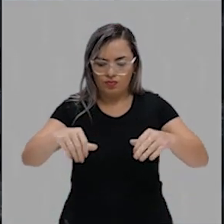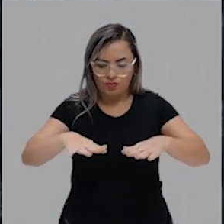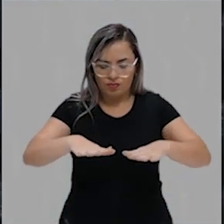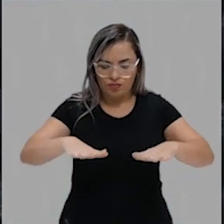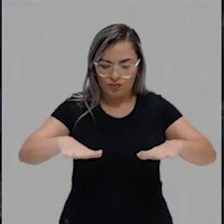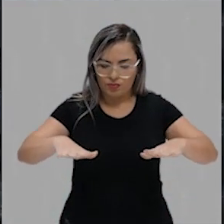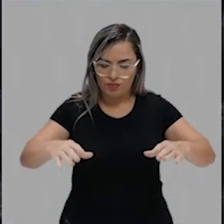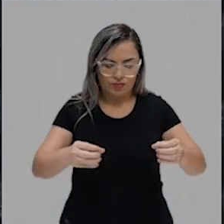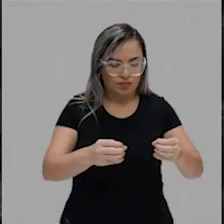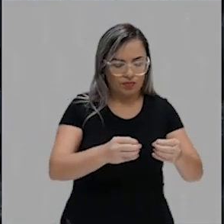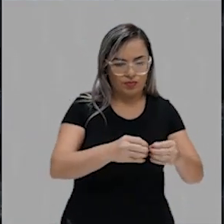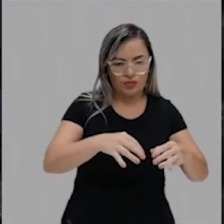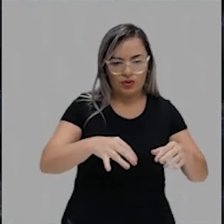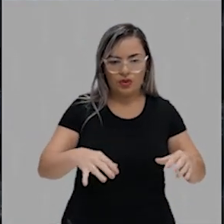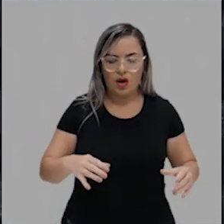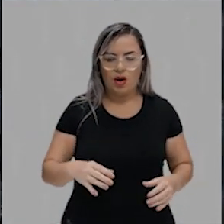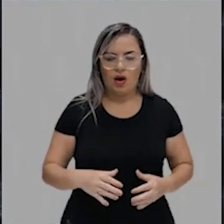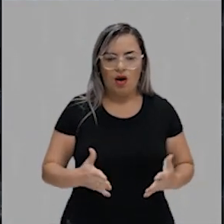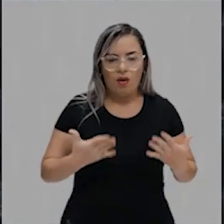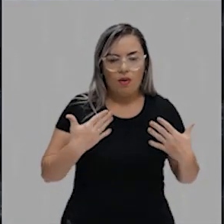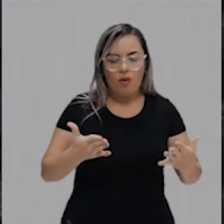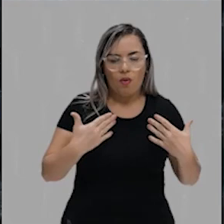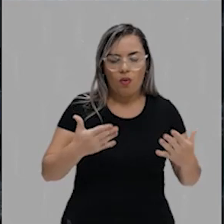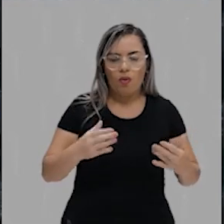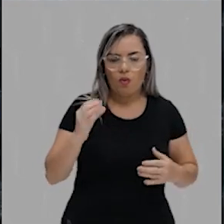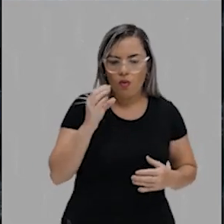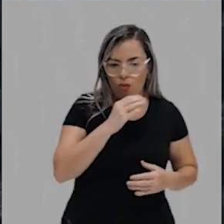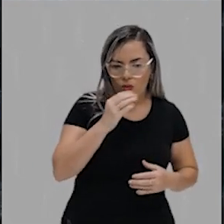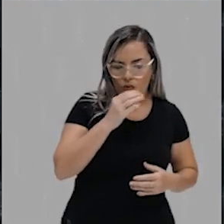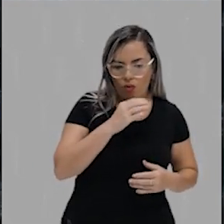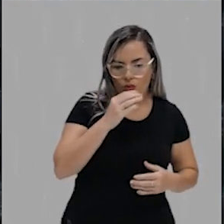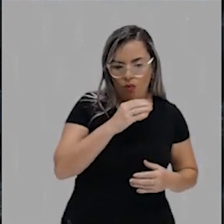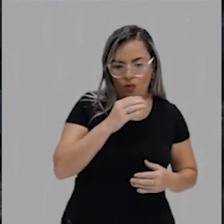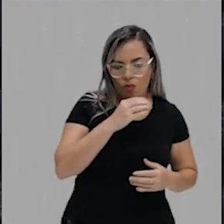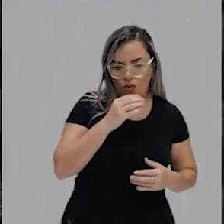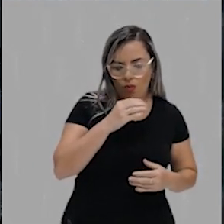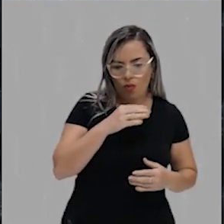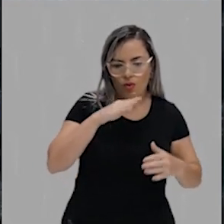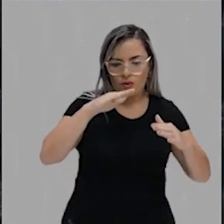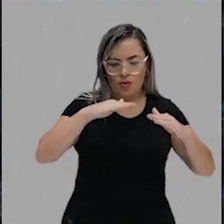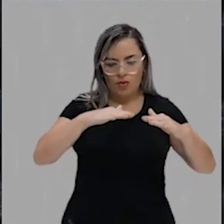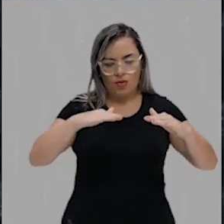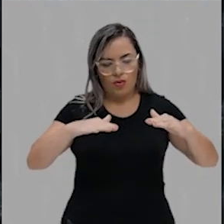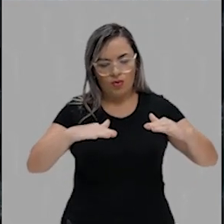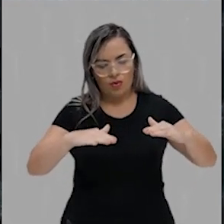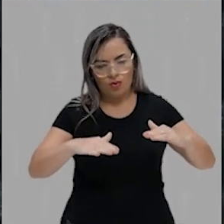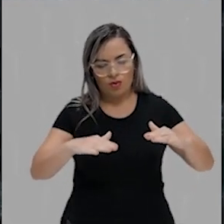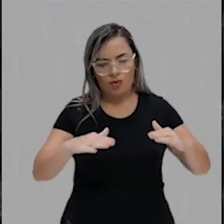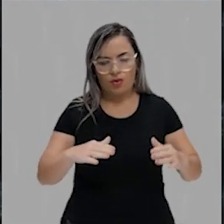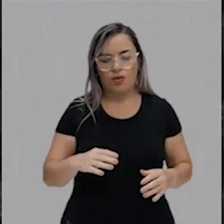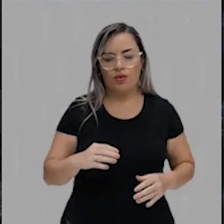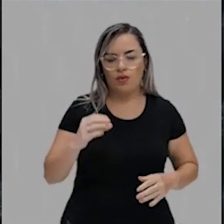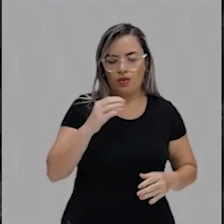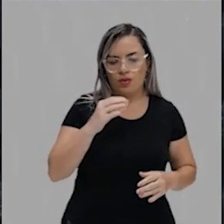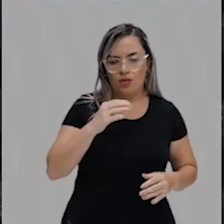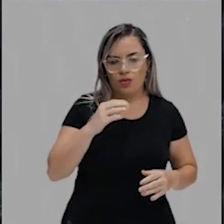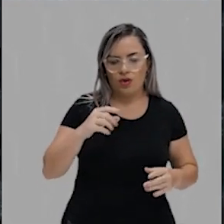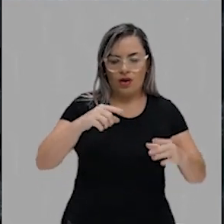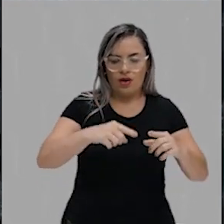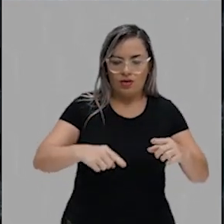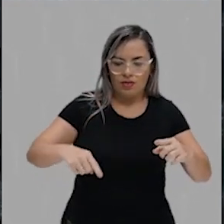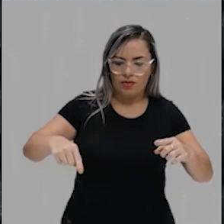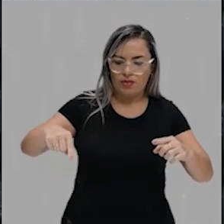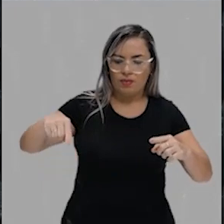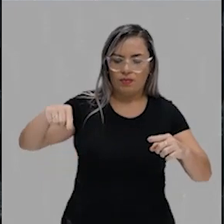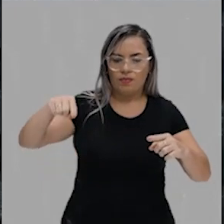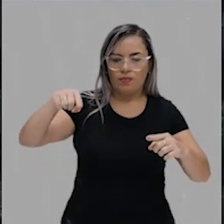ar ele é quente. Nós sabemos que o ar quente ele é menos denso. Então, por ser menos denso, ele tem a tendência de subir.